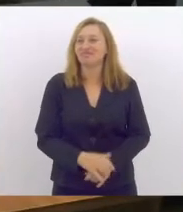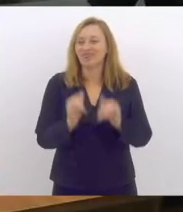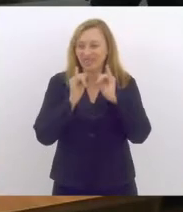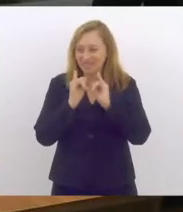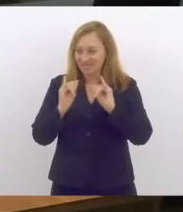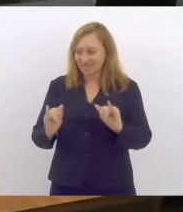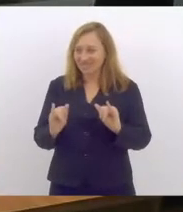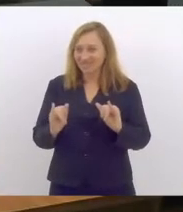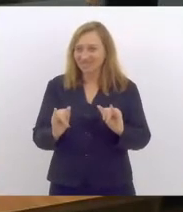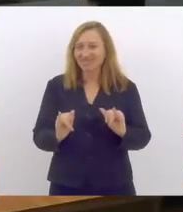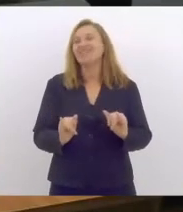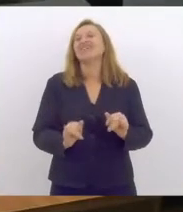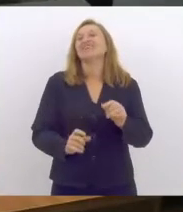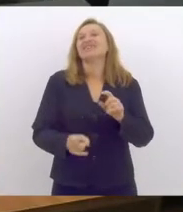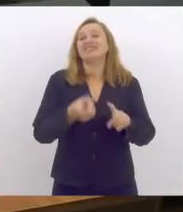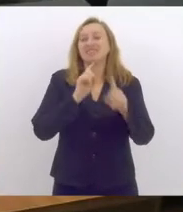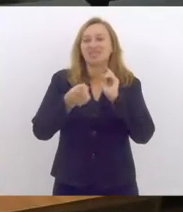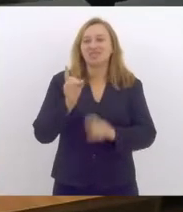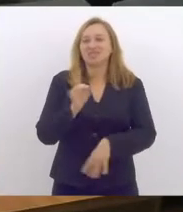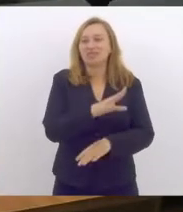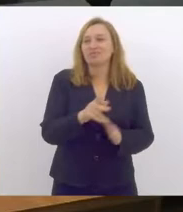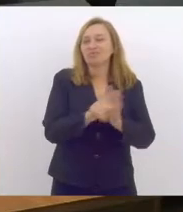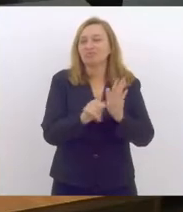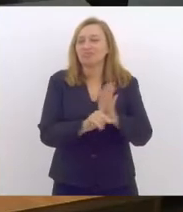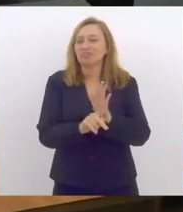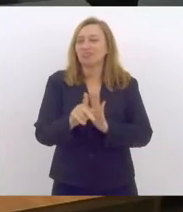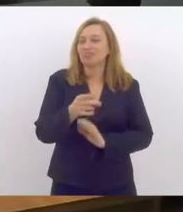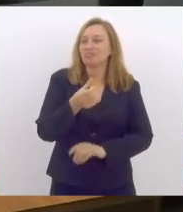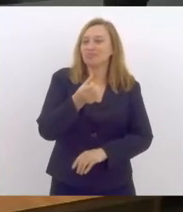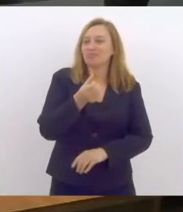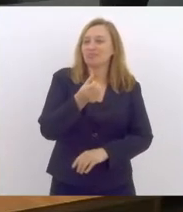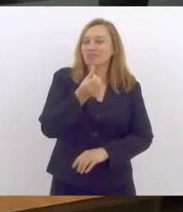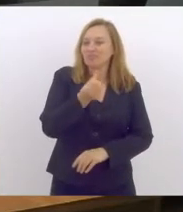Anuncio, em regime de urgência, em discussão única,